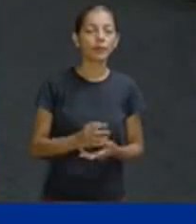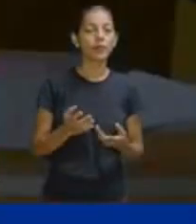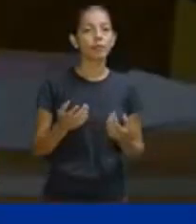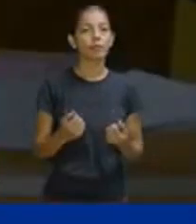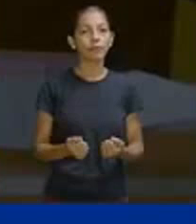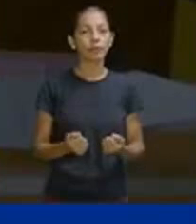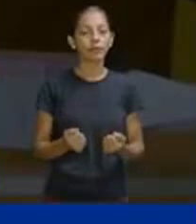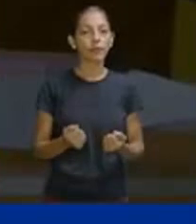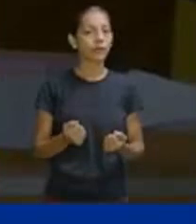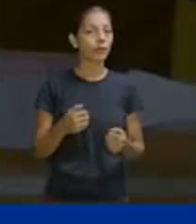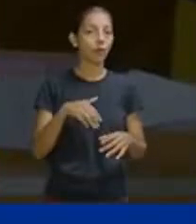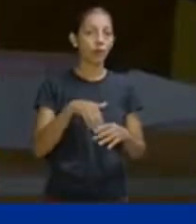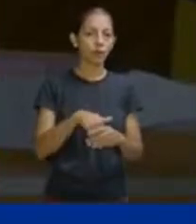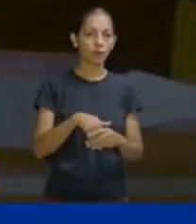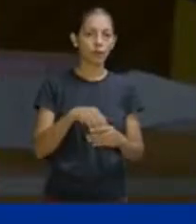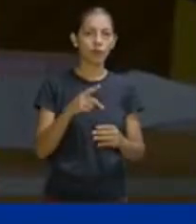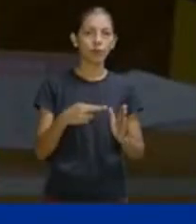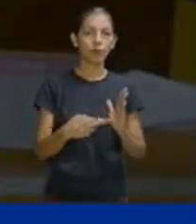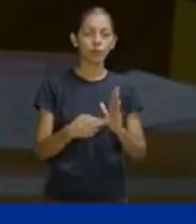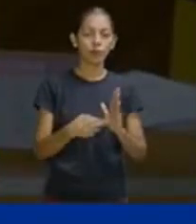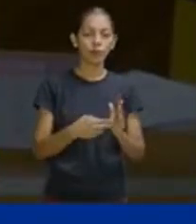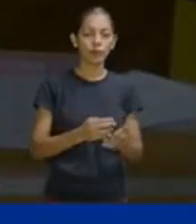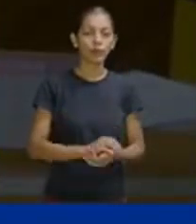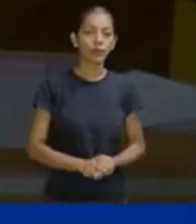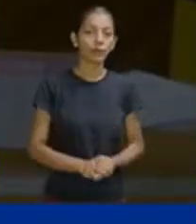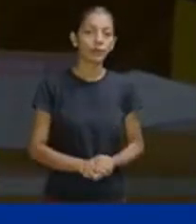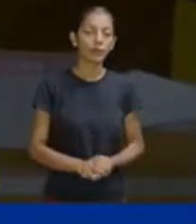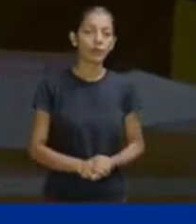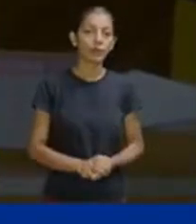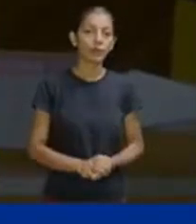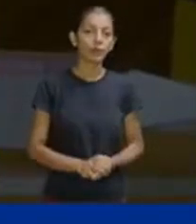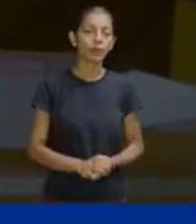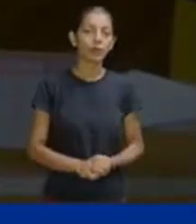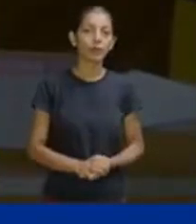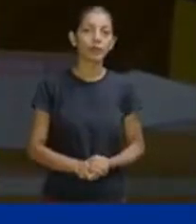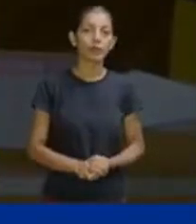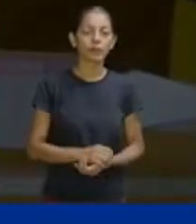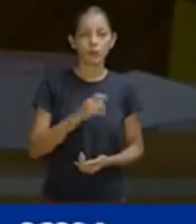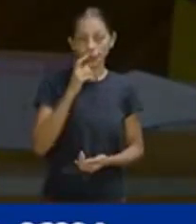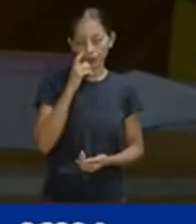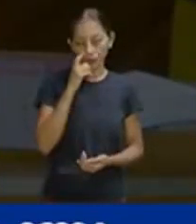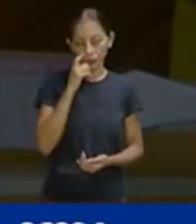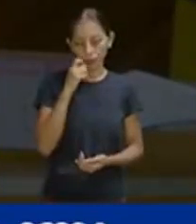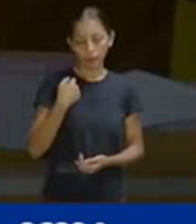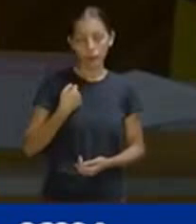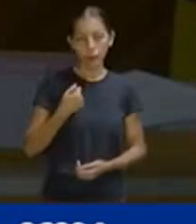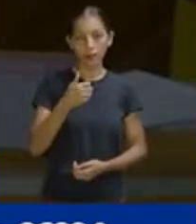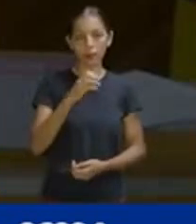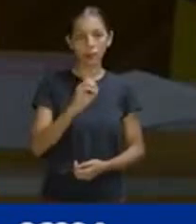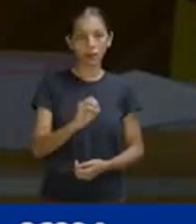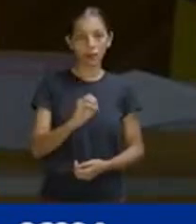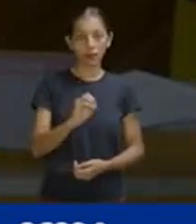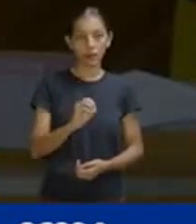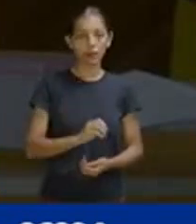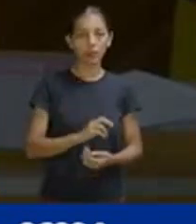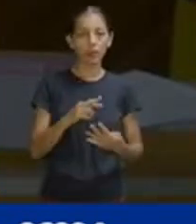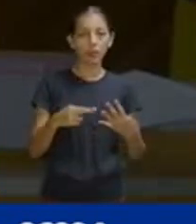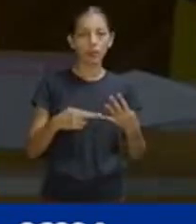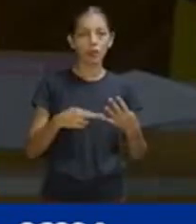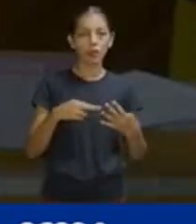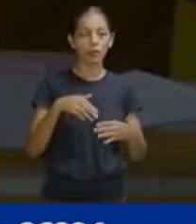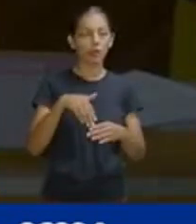juiz relator. Acórdão número 8480, publicado em sessão. Número 10 da pauta, recurso eleitoral